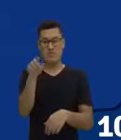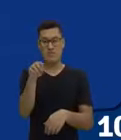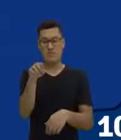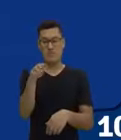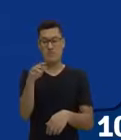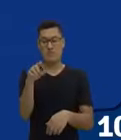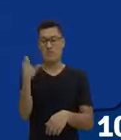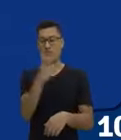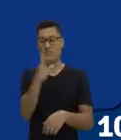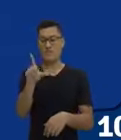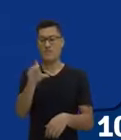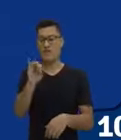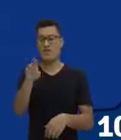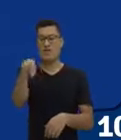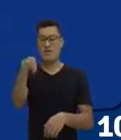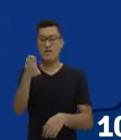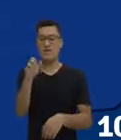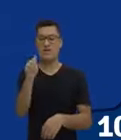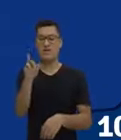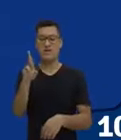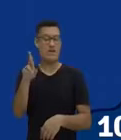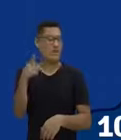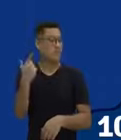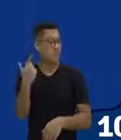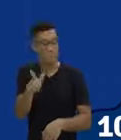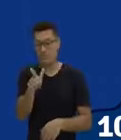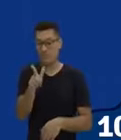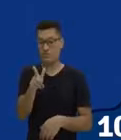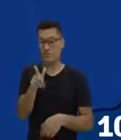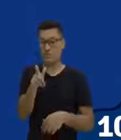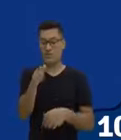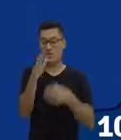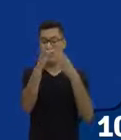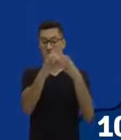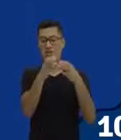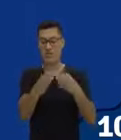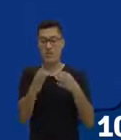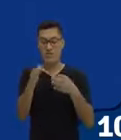verdade, é a mesma, só não vai ter a parte fixa, ou a parte fixa vai ser zero.